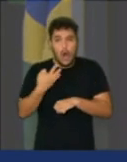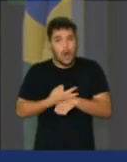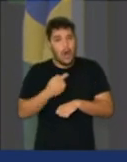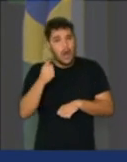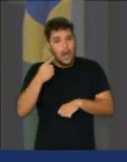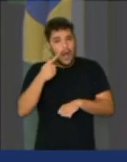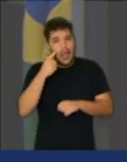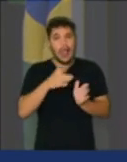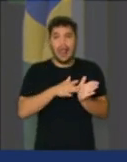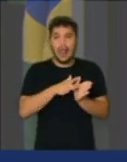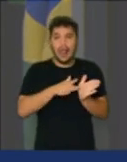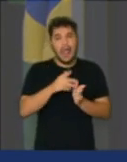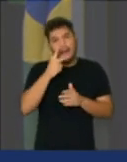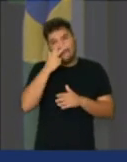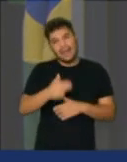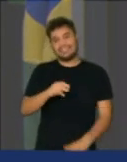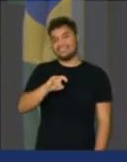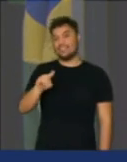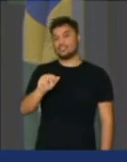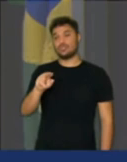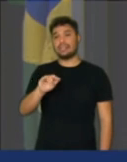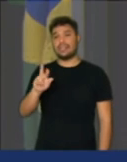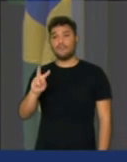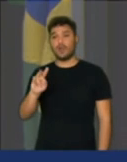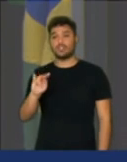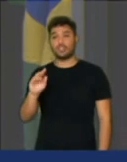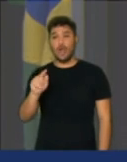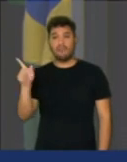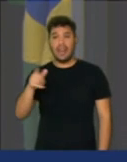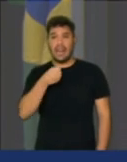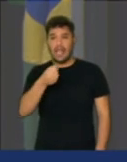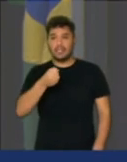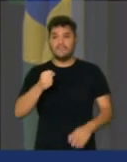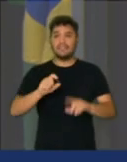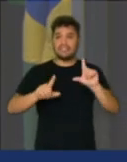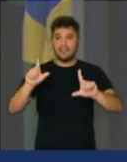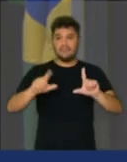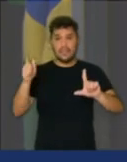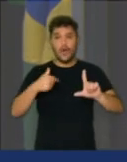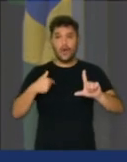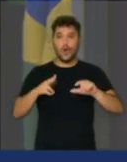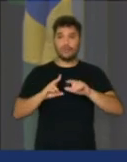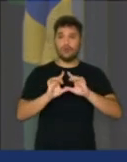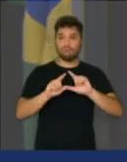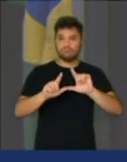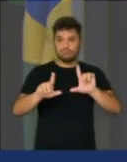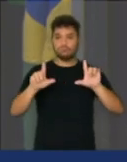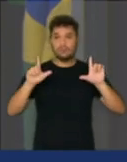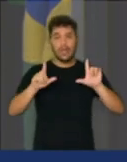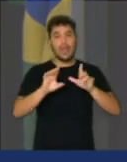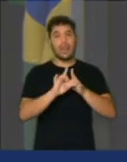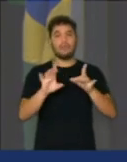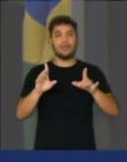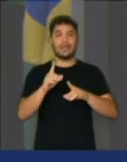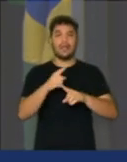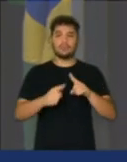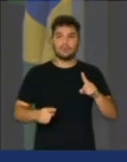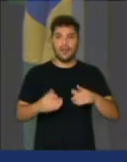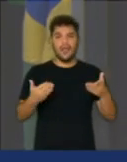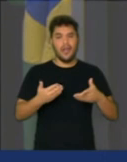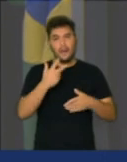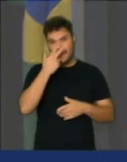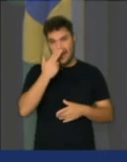parecia a Suzane von Richthofen na sua entrevista ao Fantástico quando saiu na sua liberdade condicional.